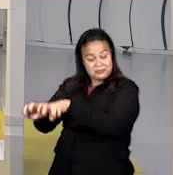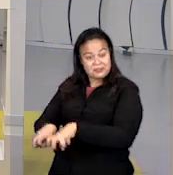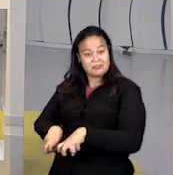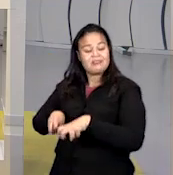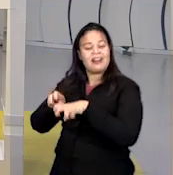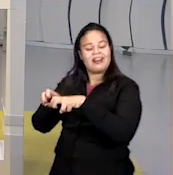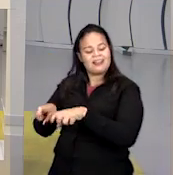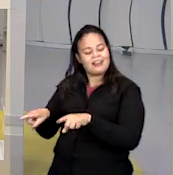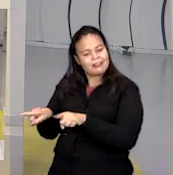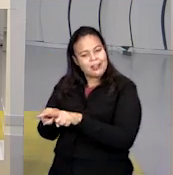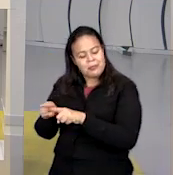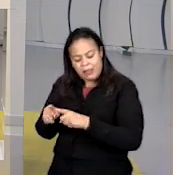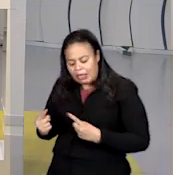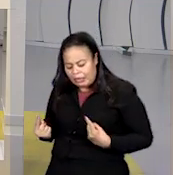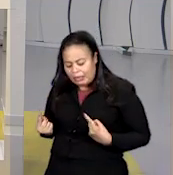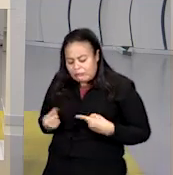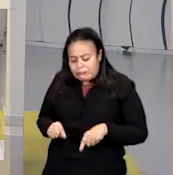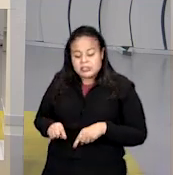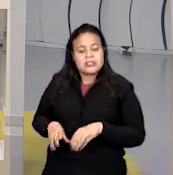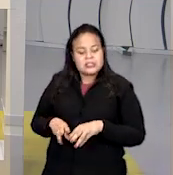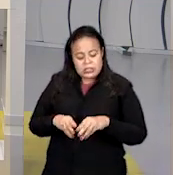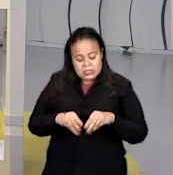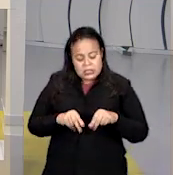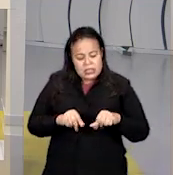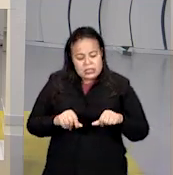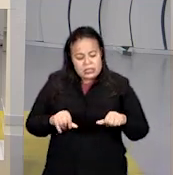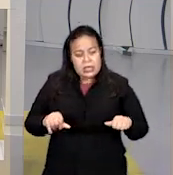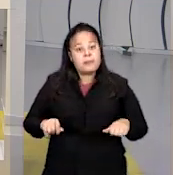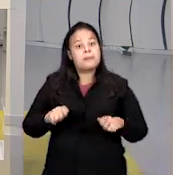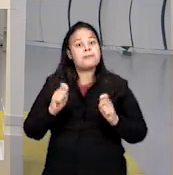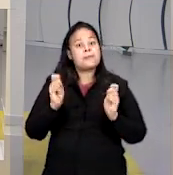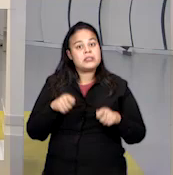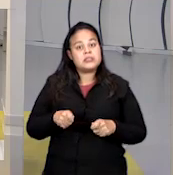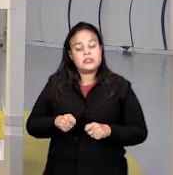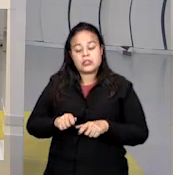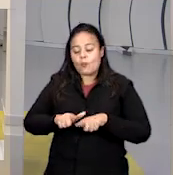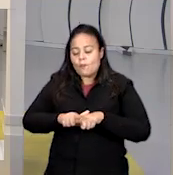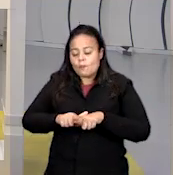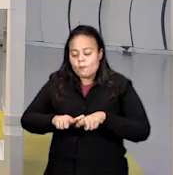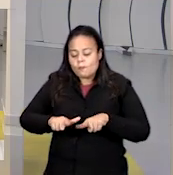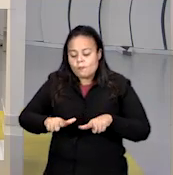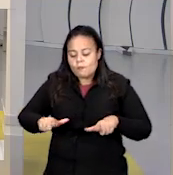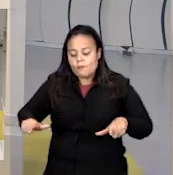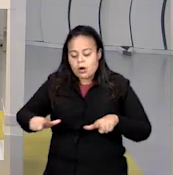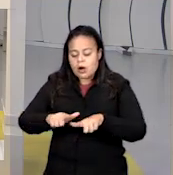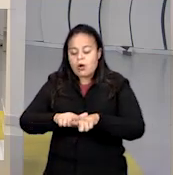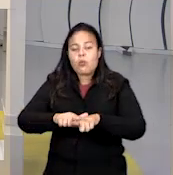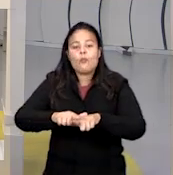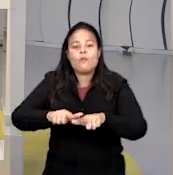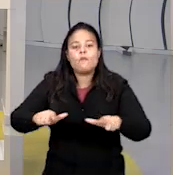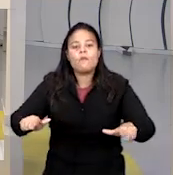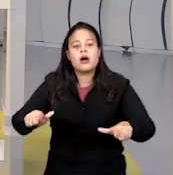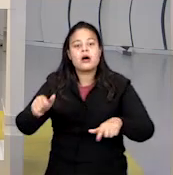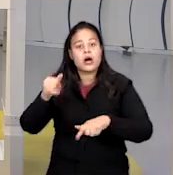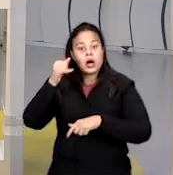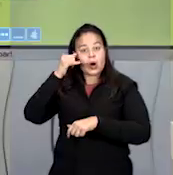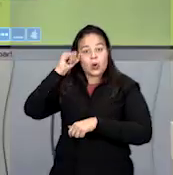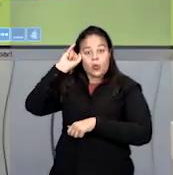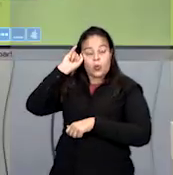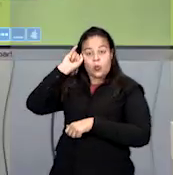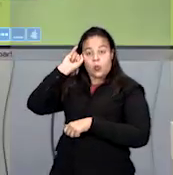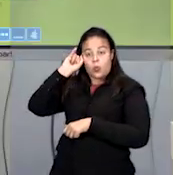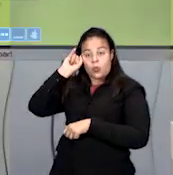muito o solo, primeiro porque precisa desmatar uma região para poder colocar o gado, e segundo porque o